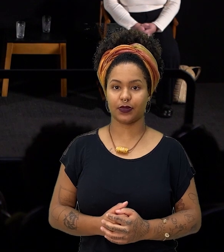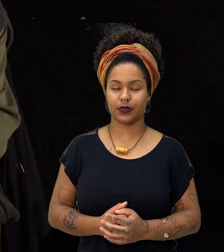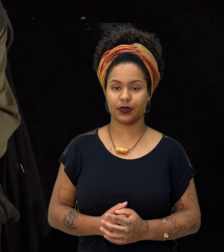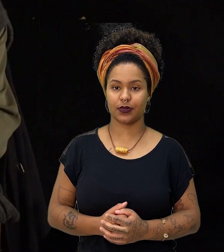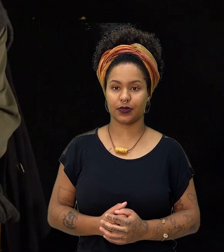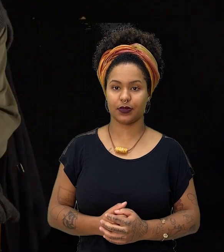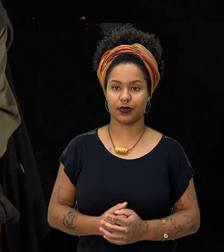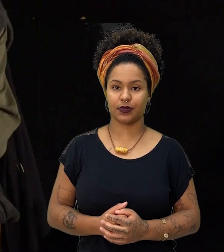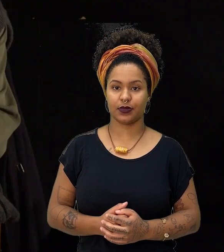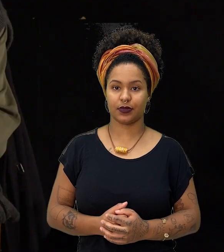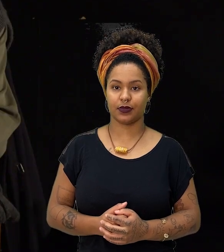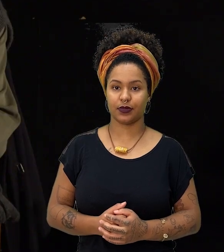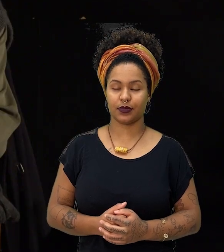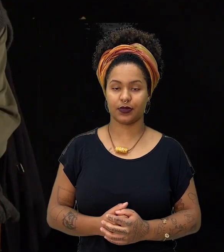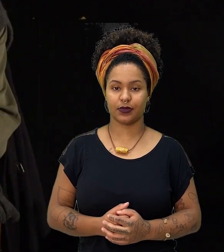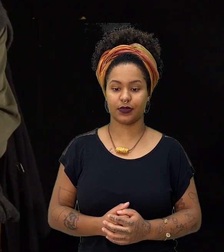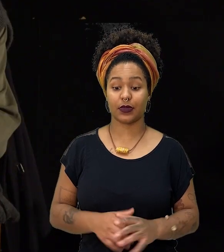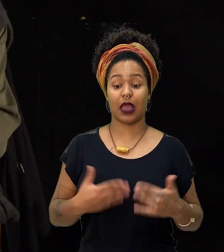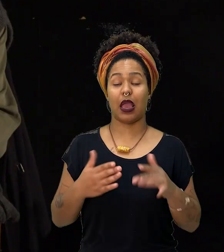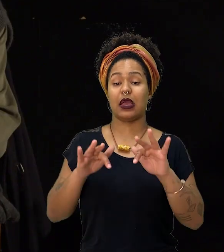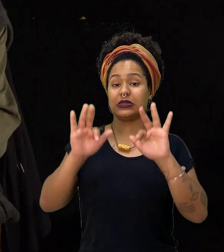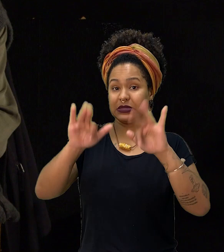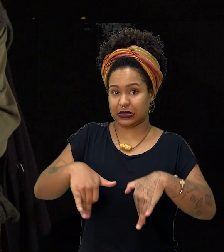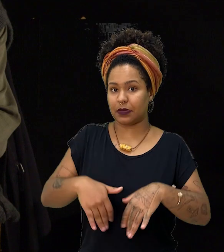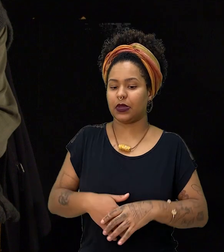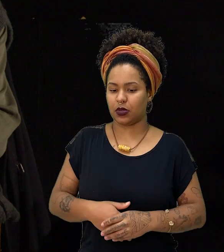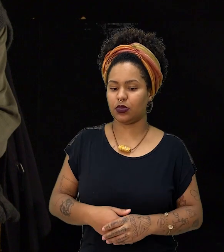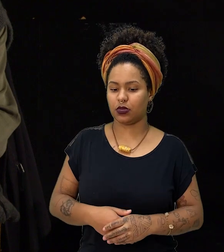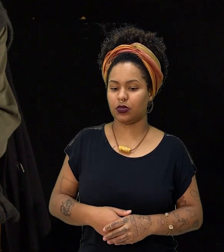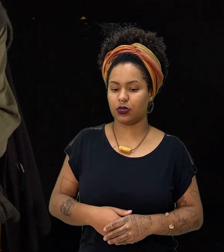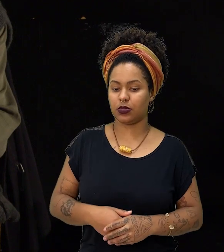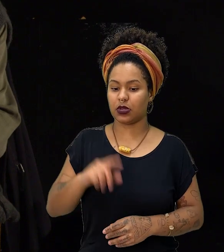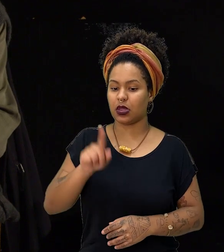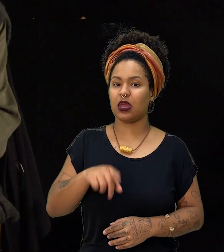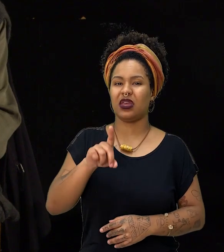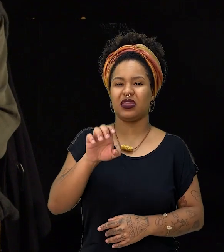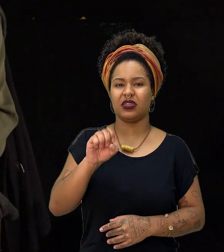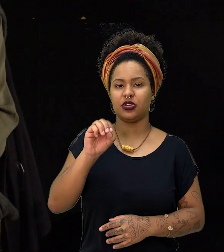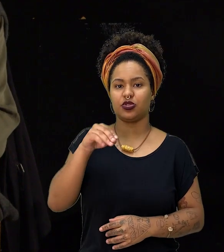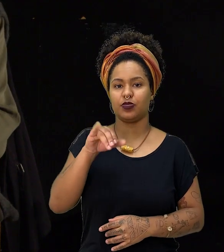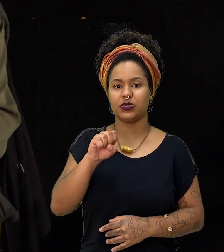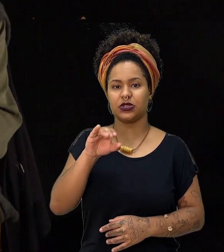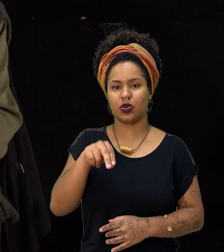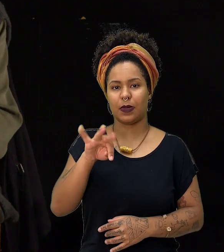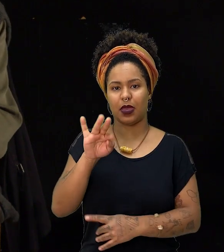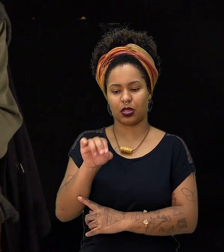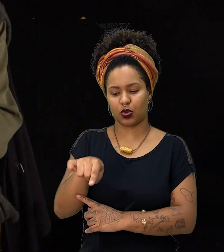enfim, o encerramento, né? O descomissionamento é isso que já foi